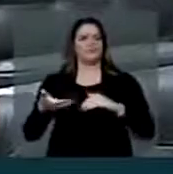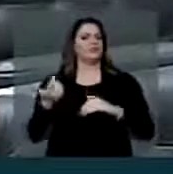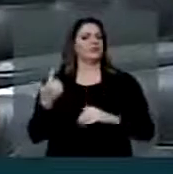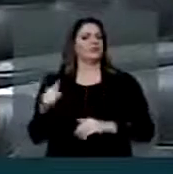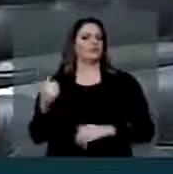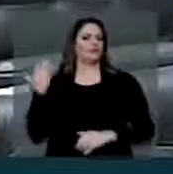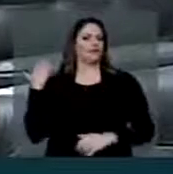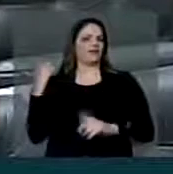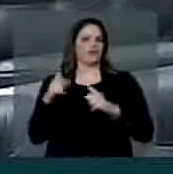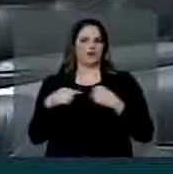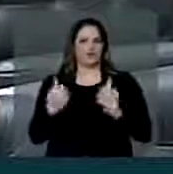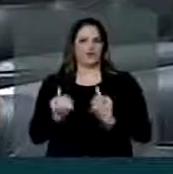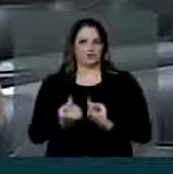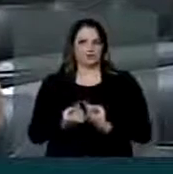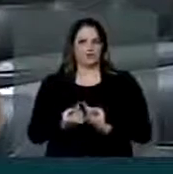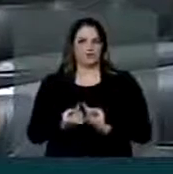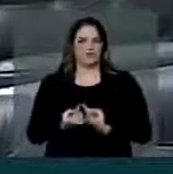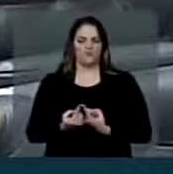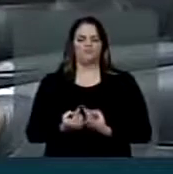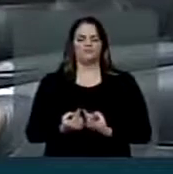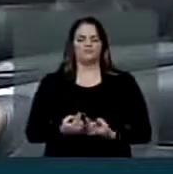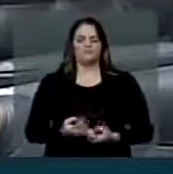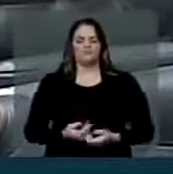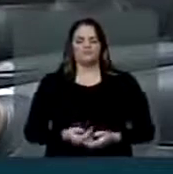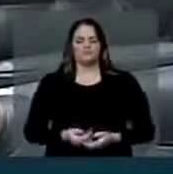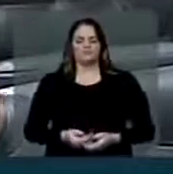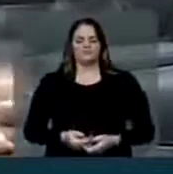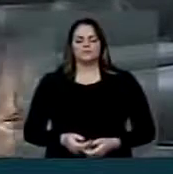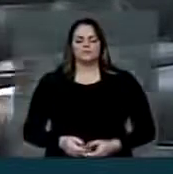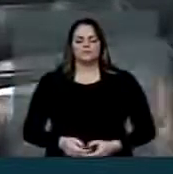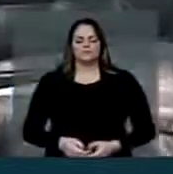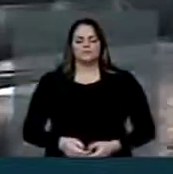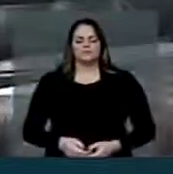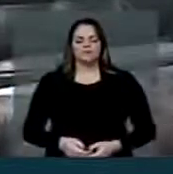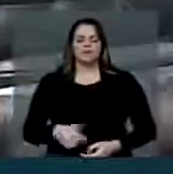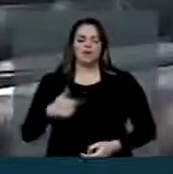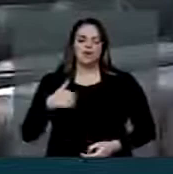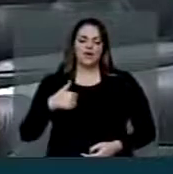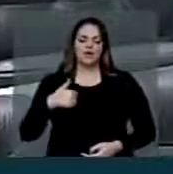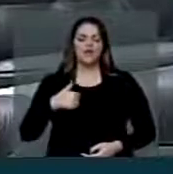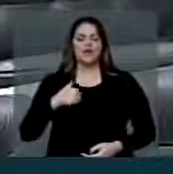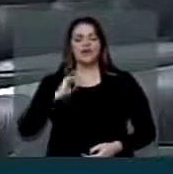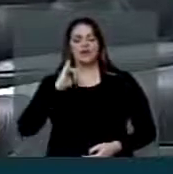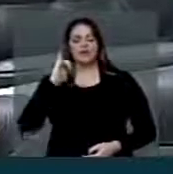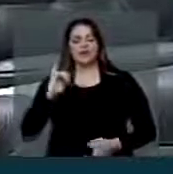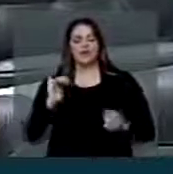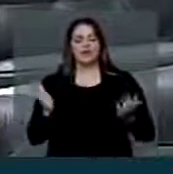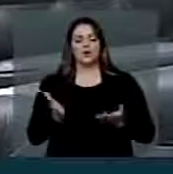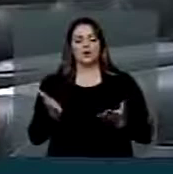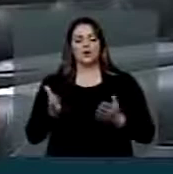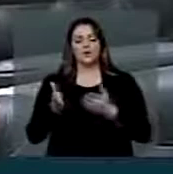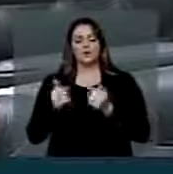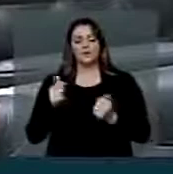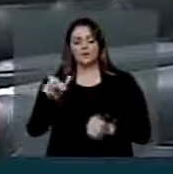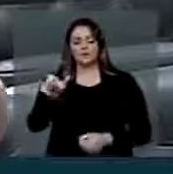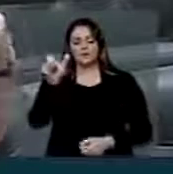reunido há algum tempo, desde então, eu vou apresentar a questão de ordem solicitando a Vossa